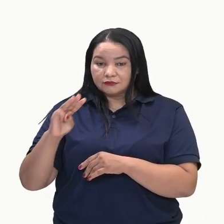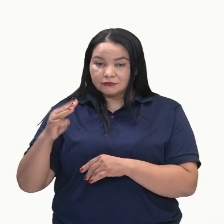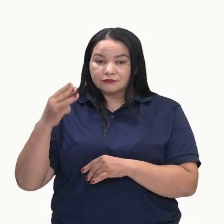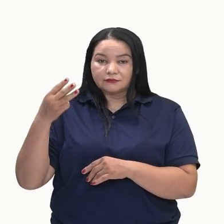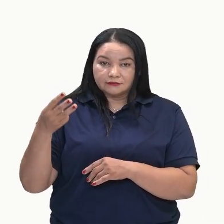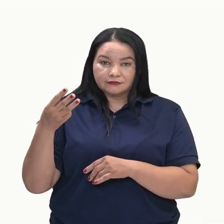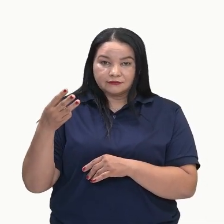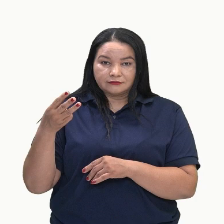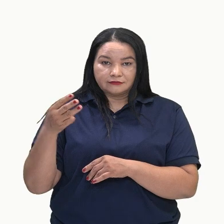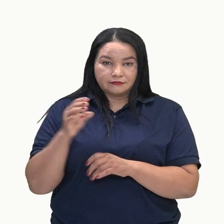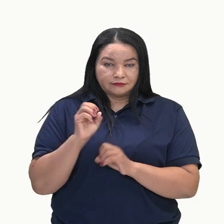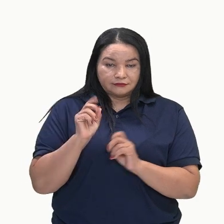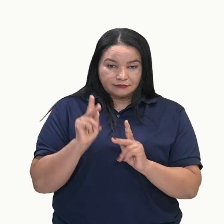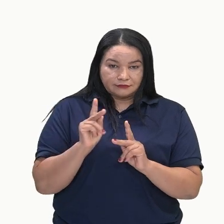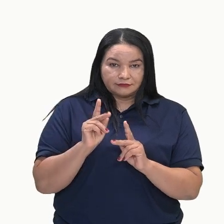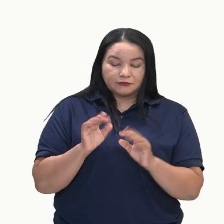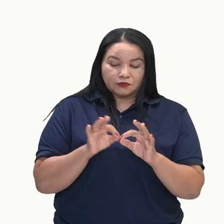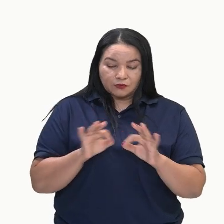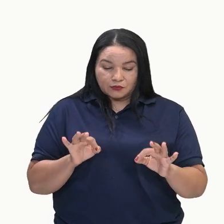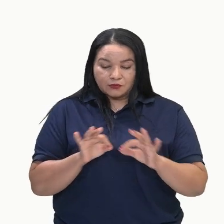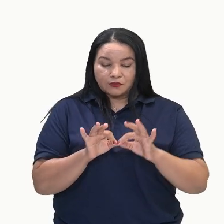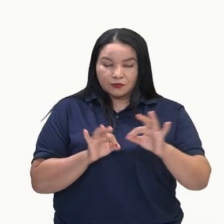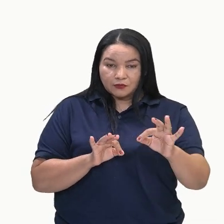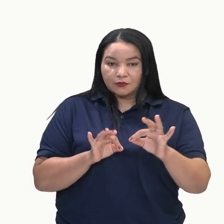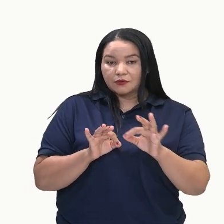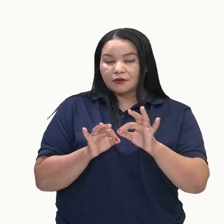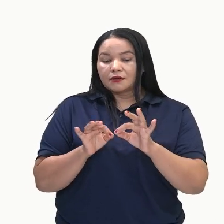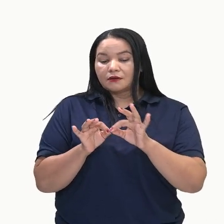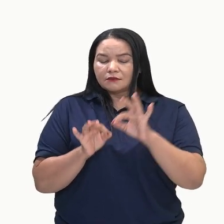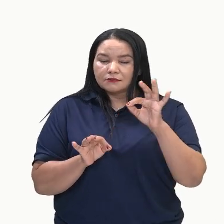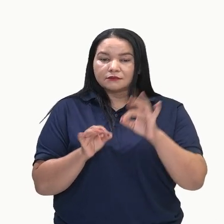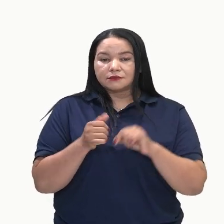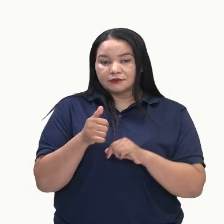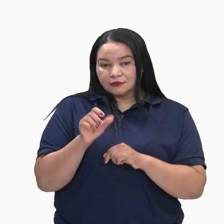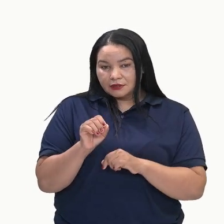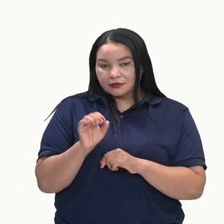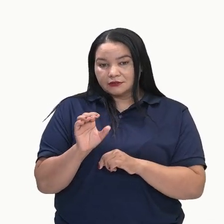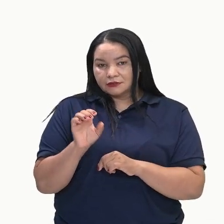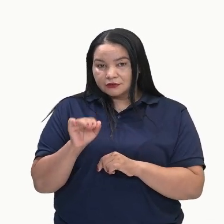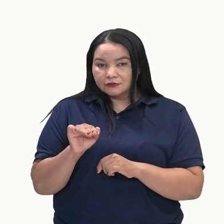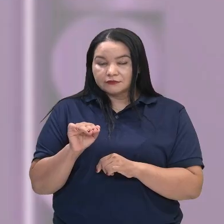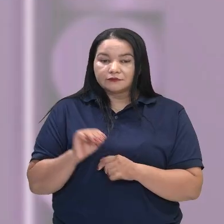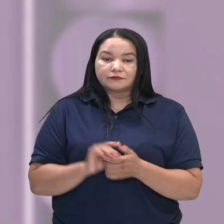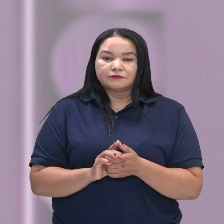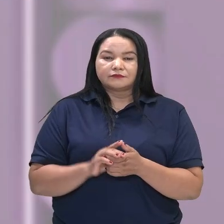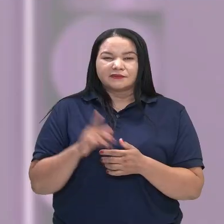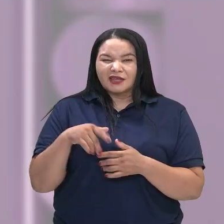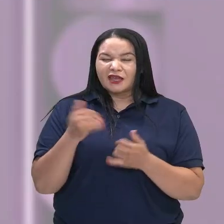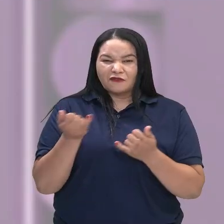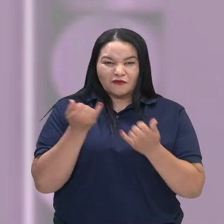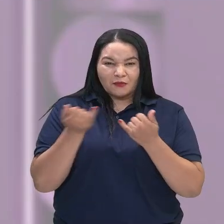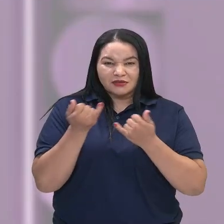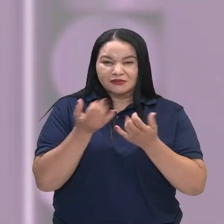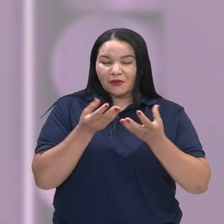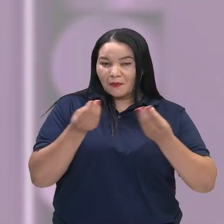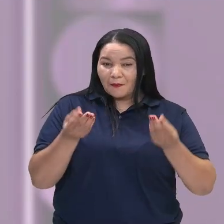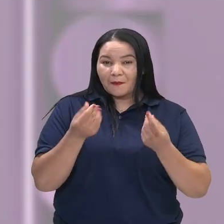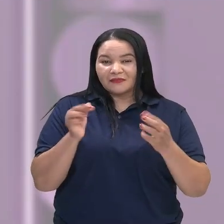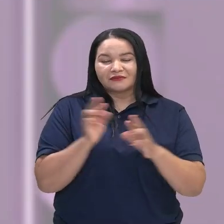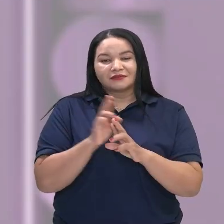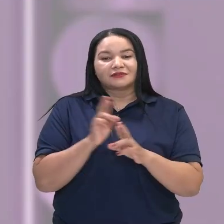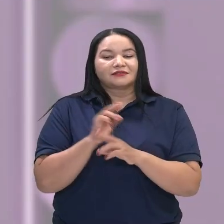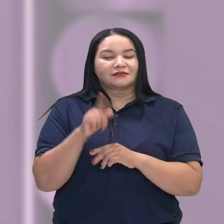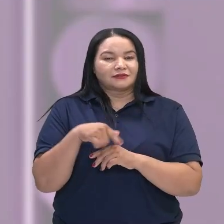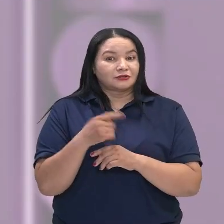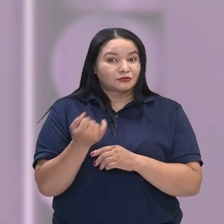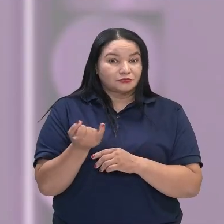de cada lado. Eu sei, eu compreendo que é muita informação, não é? É decímetro, é litro, é relação entre elas, então por isso é de